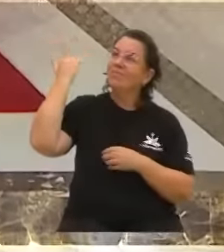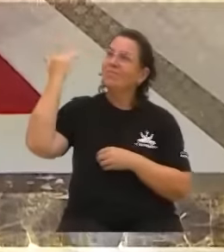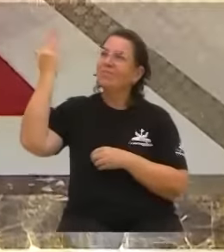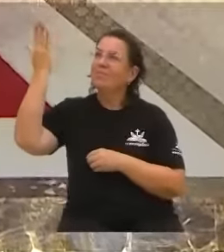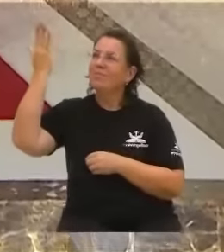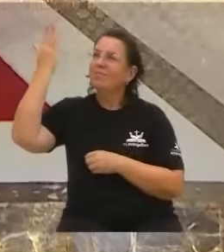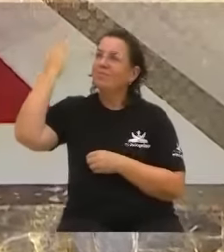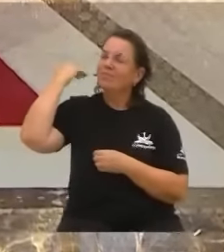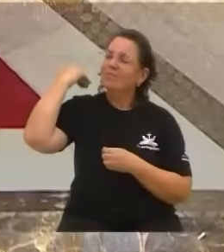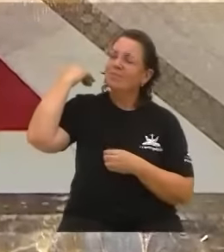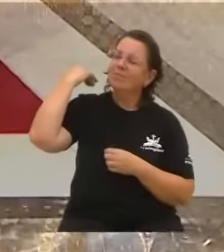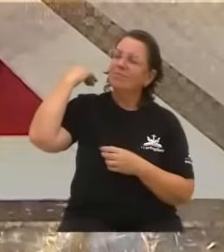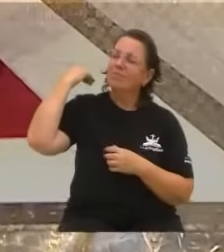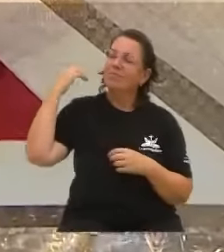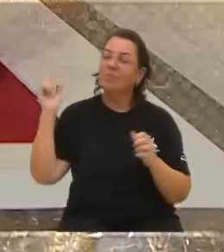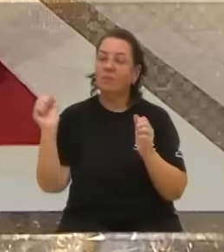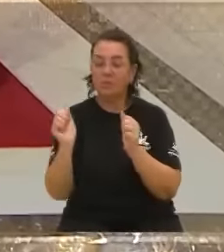imaginar